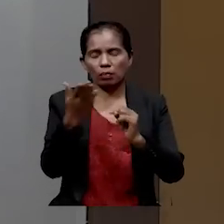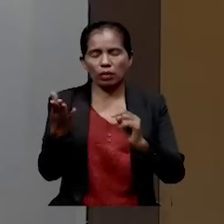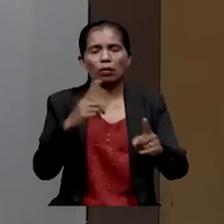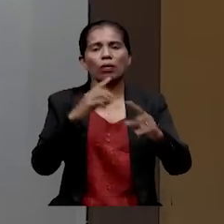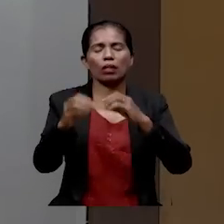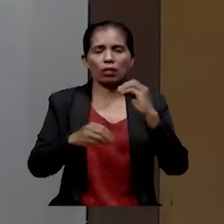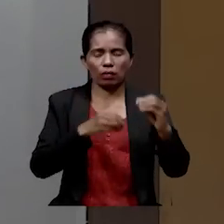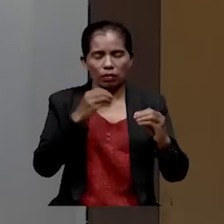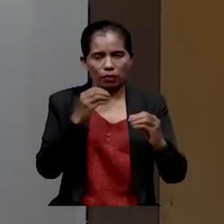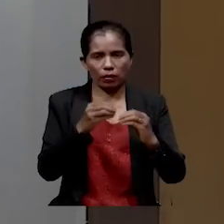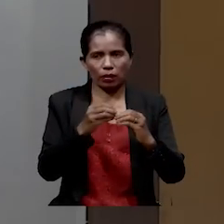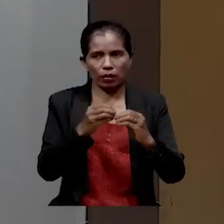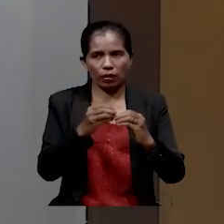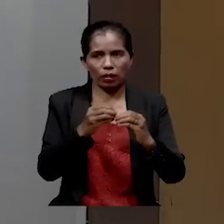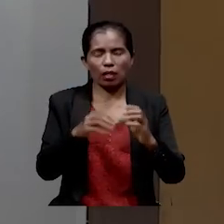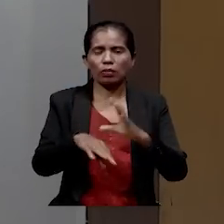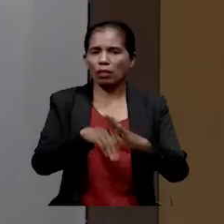o